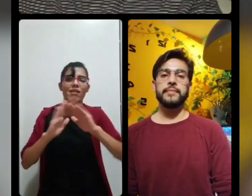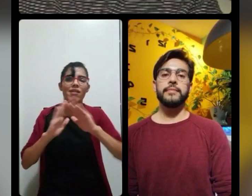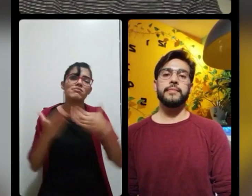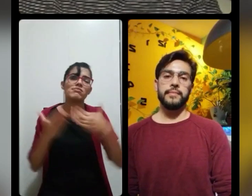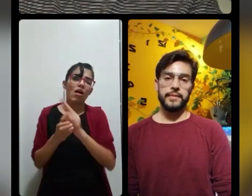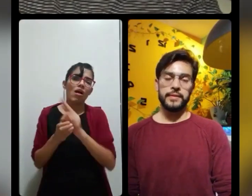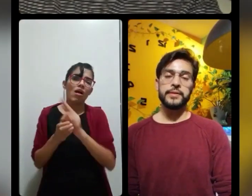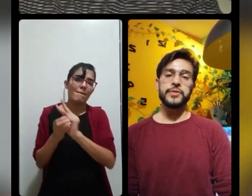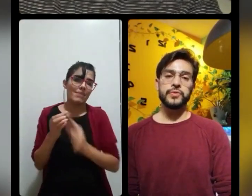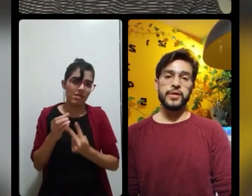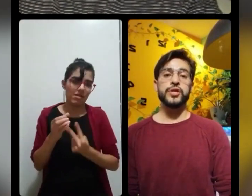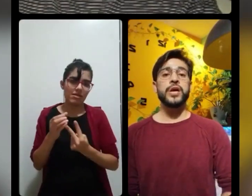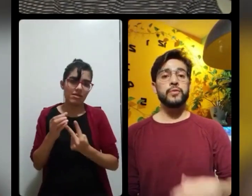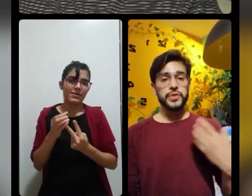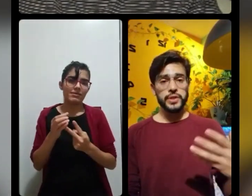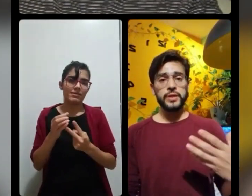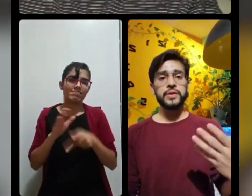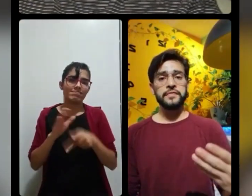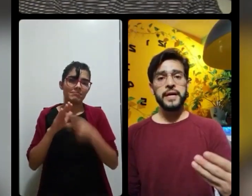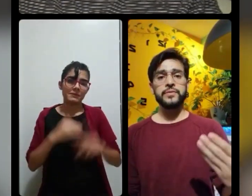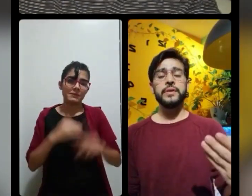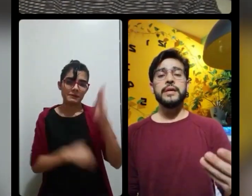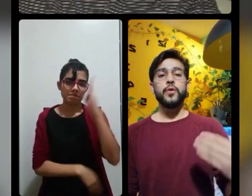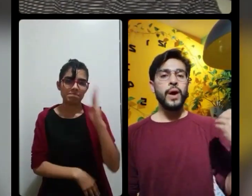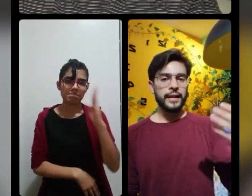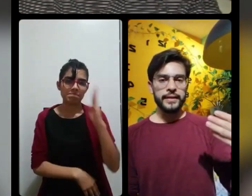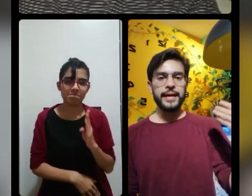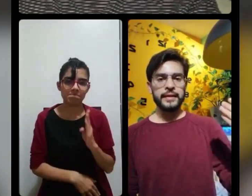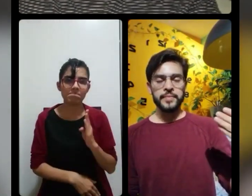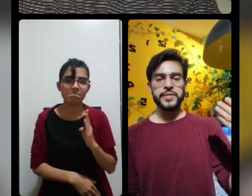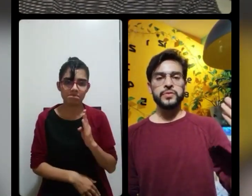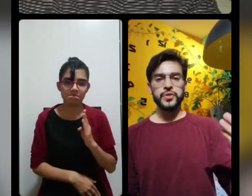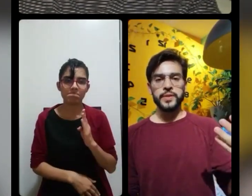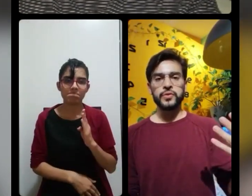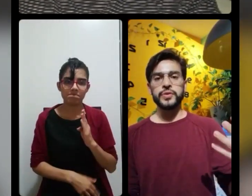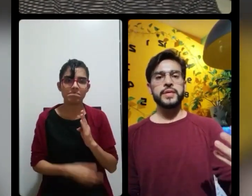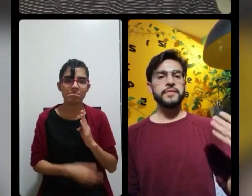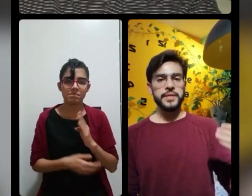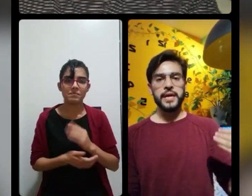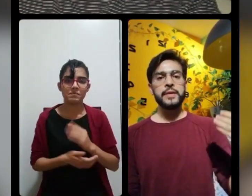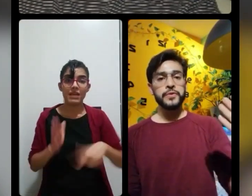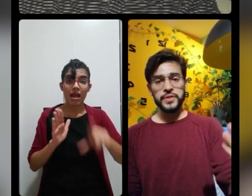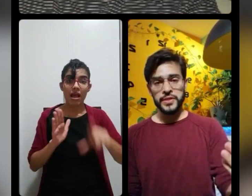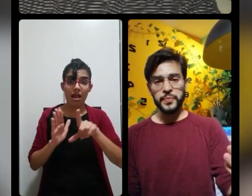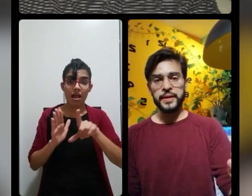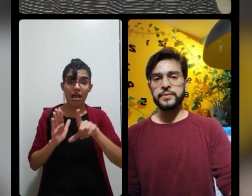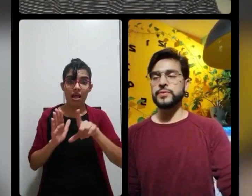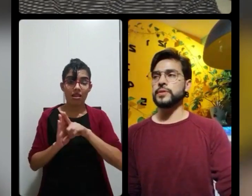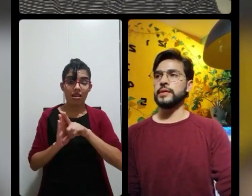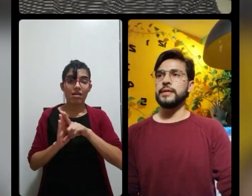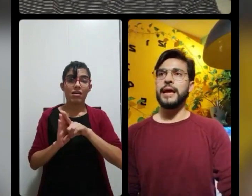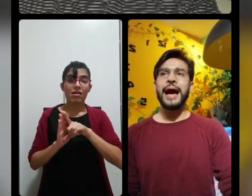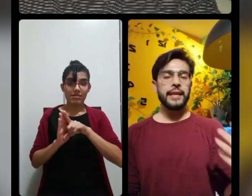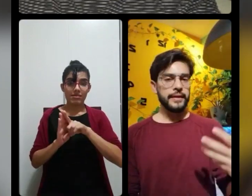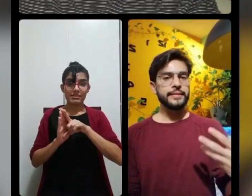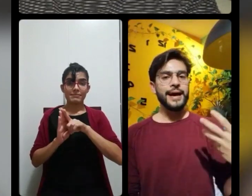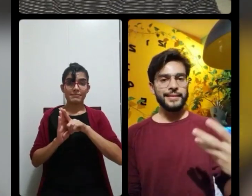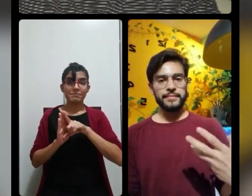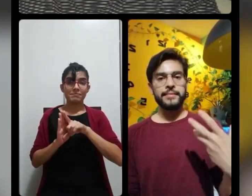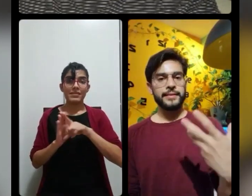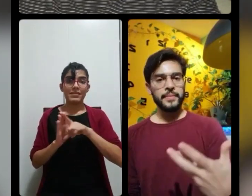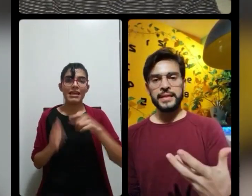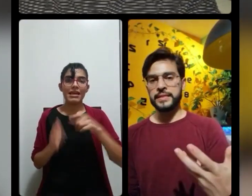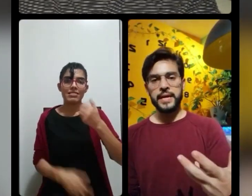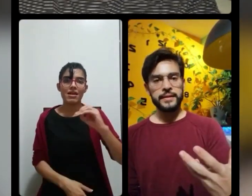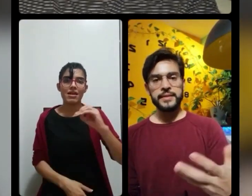cumpra. Isso. A gente já conseguiu, de fato, com a lei da Libras em 2002, avançar em muitos aspectos. Né? A lei